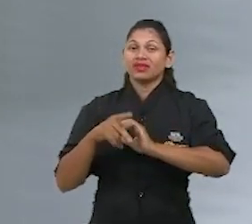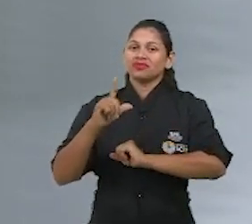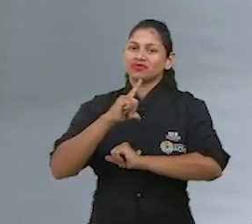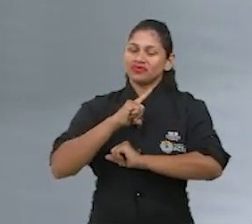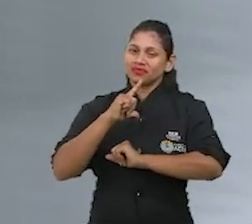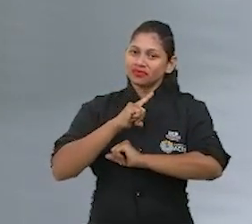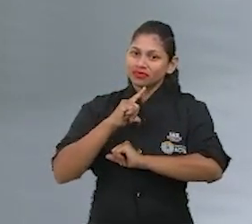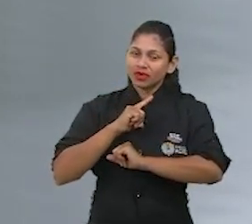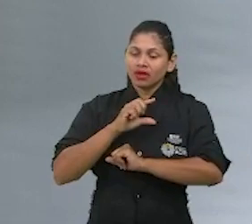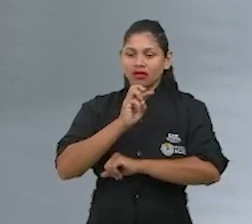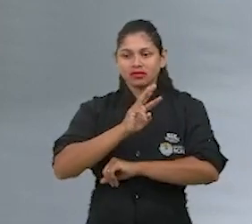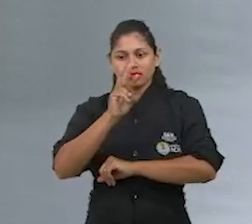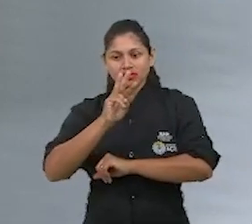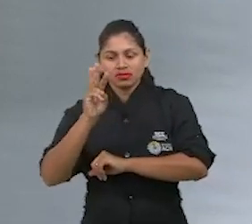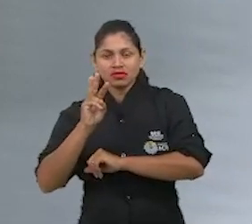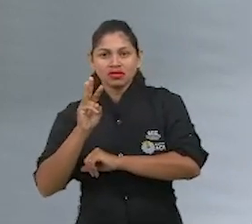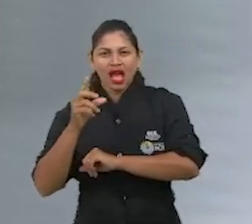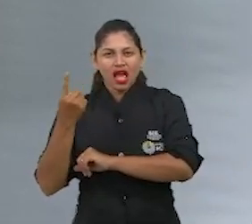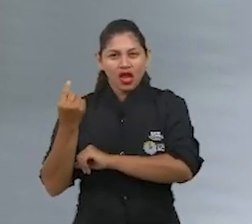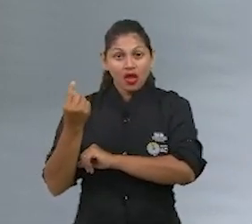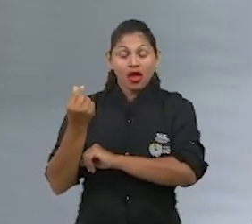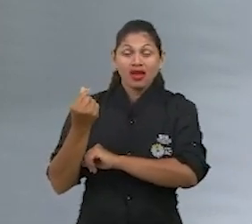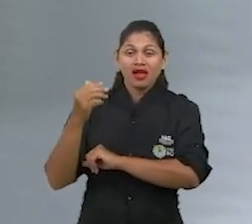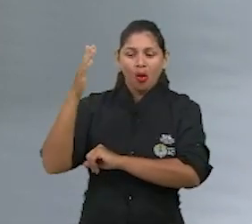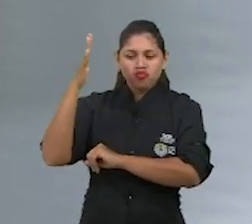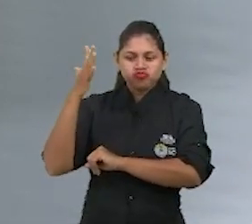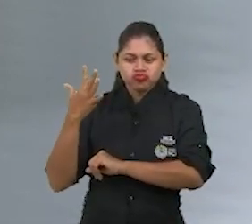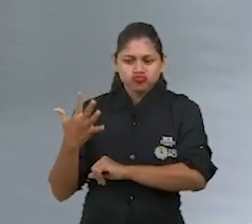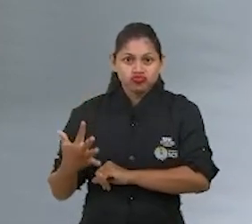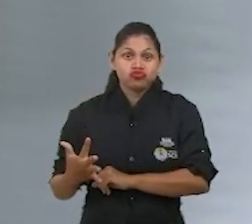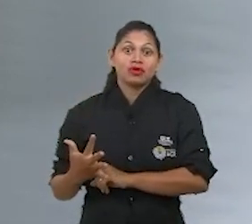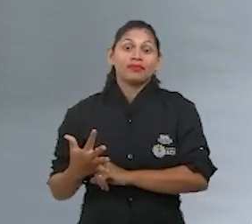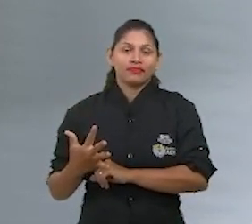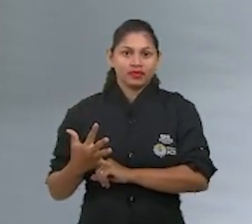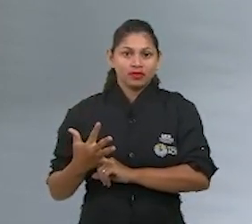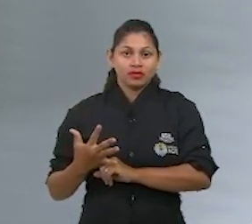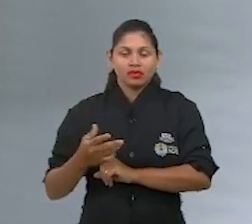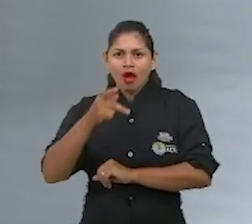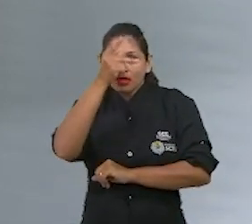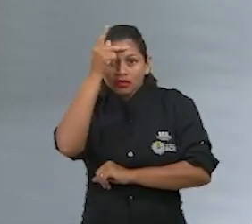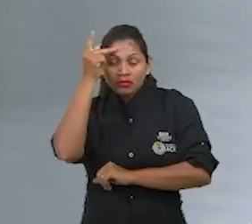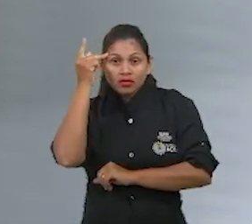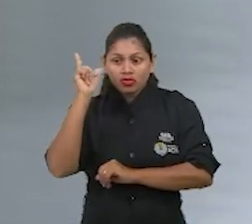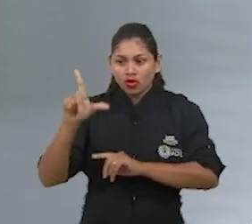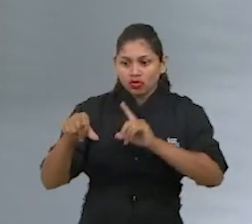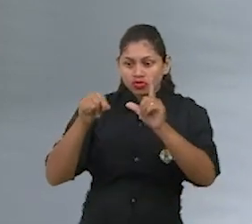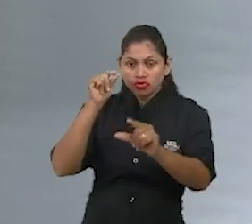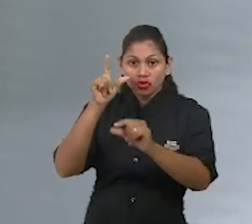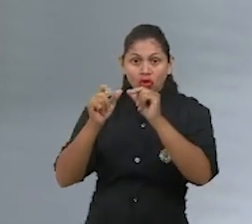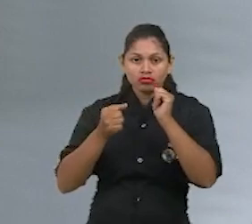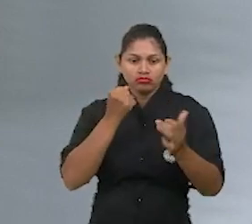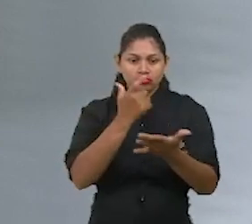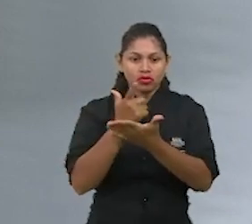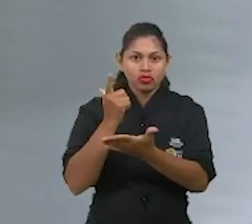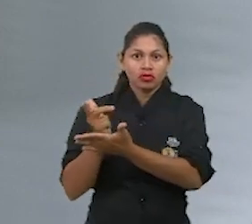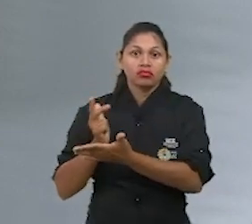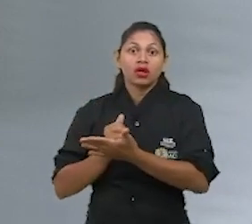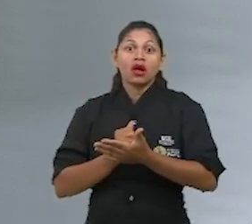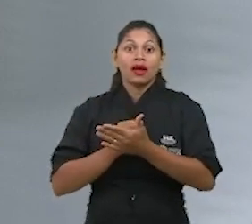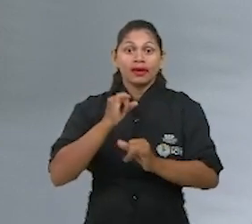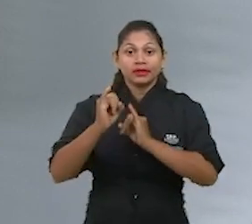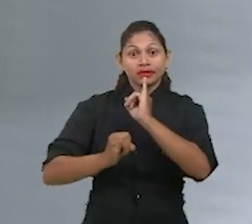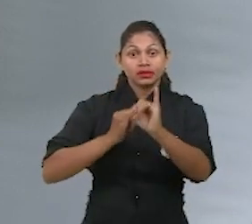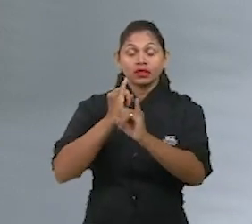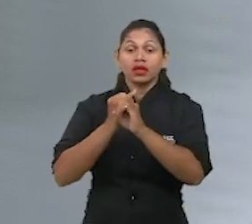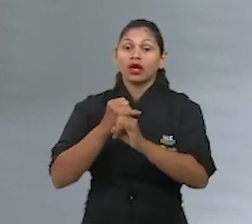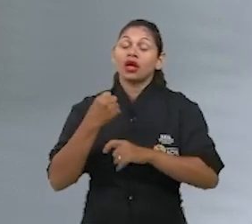menores de produtos e muitas pessoas muitas vezes acabam optando por comprar desses sites, sendo que ela vai receber aí no conforto da sua